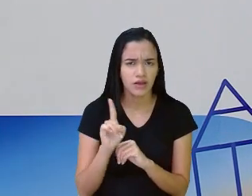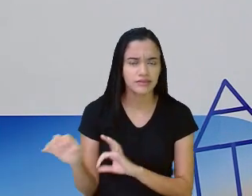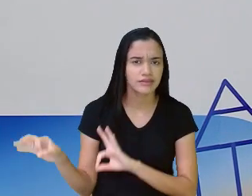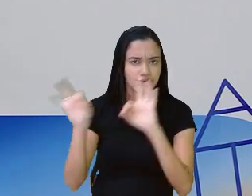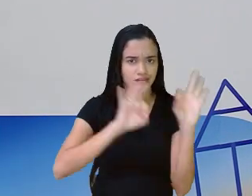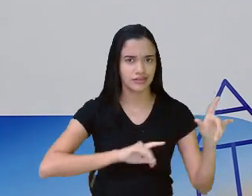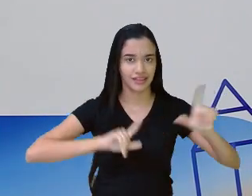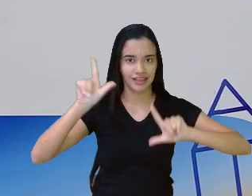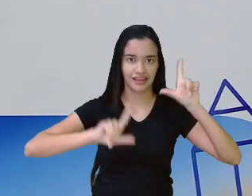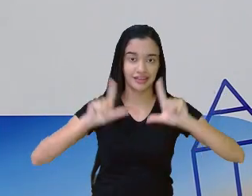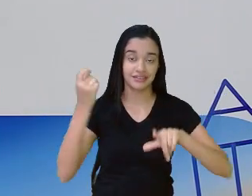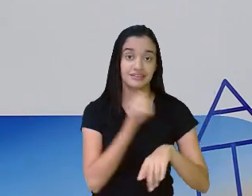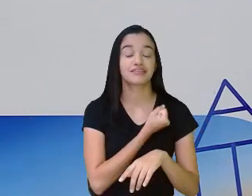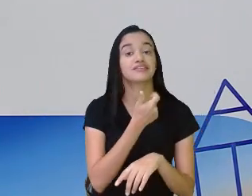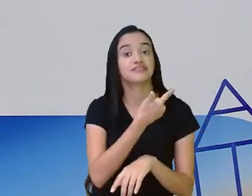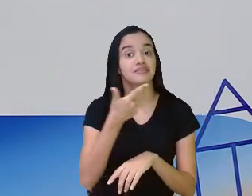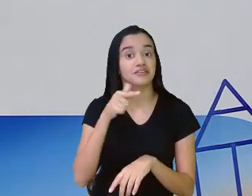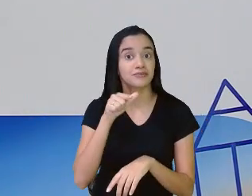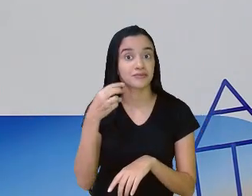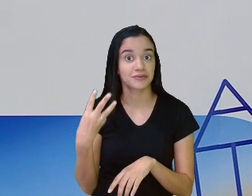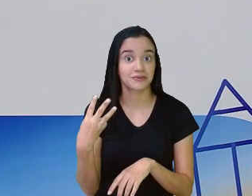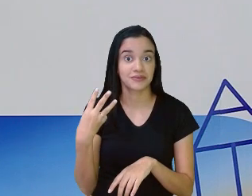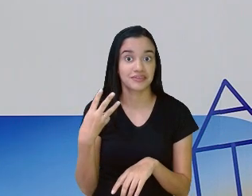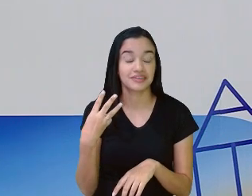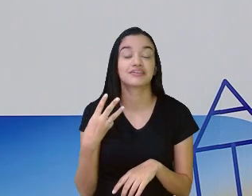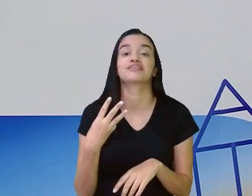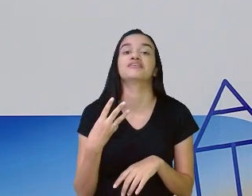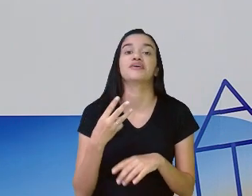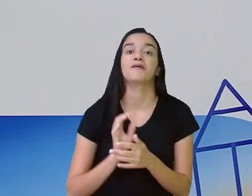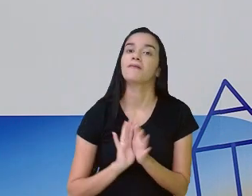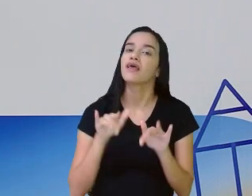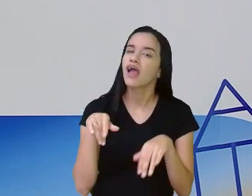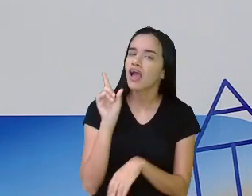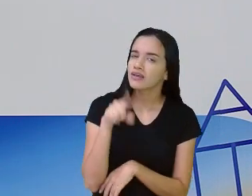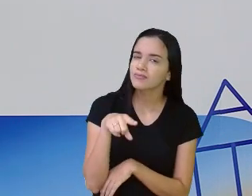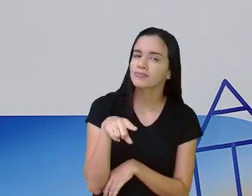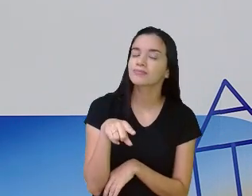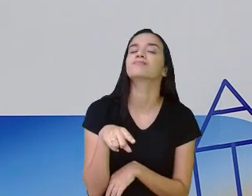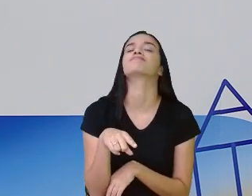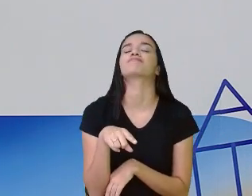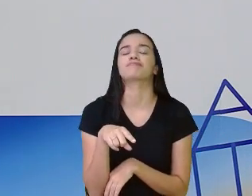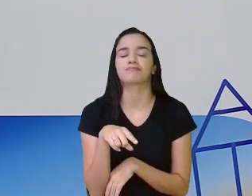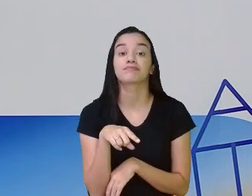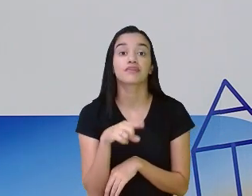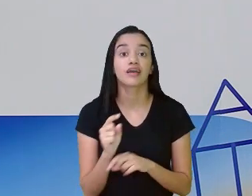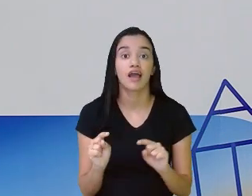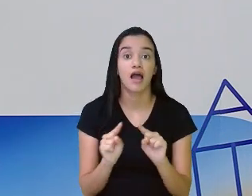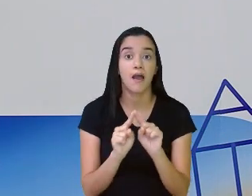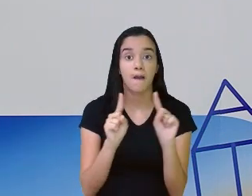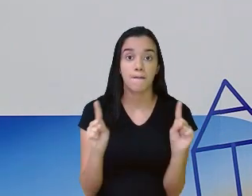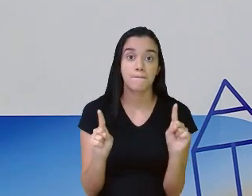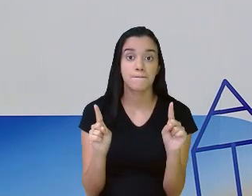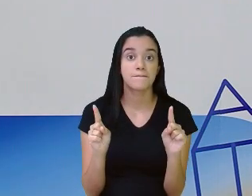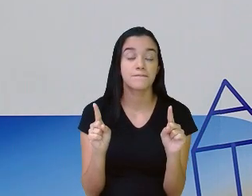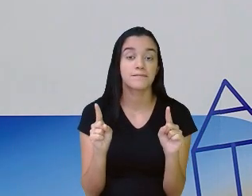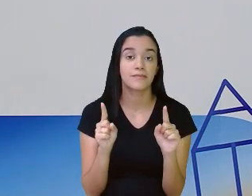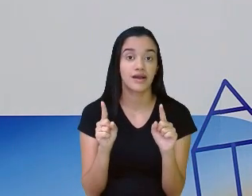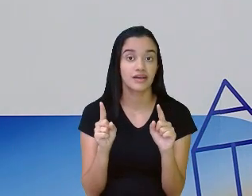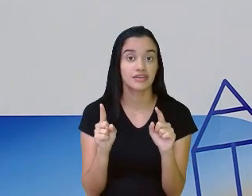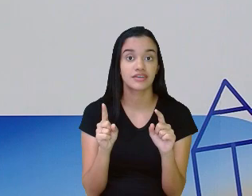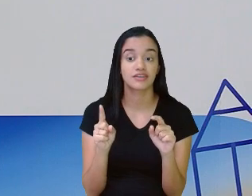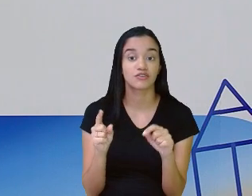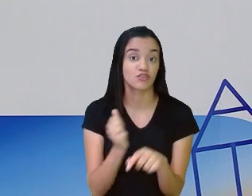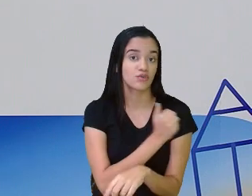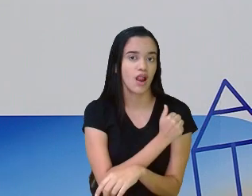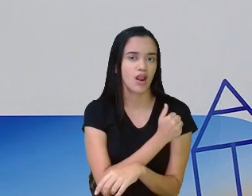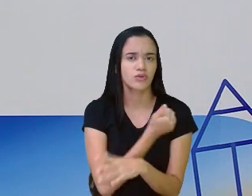pela TV, né? Canal 22.3, TV Nova Nordeste. É isso? Mas quem não baixou